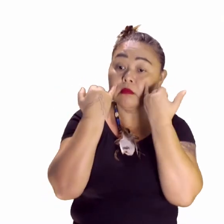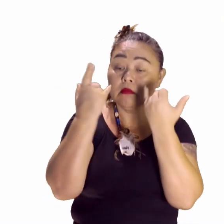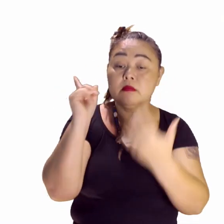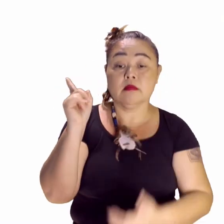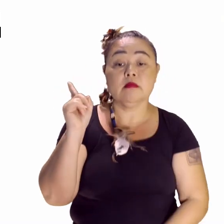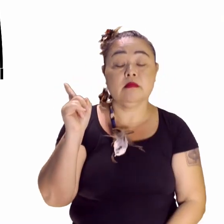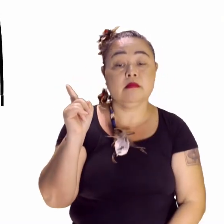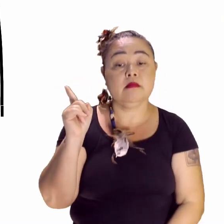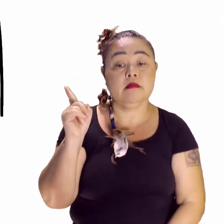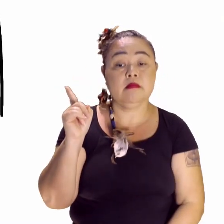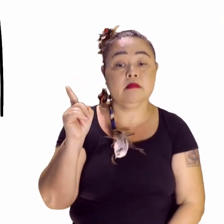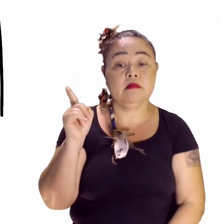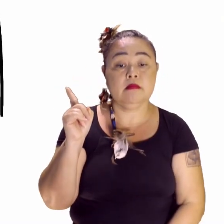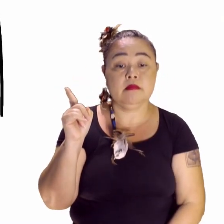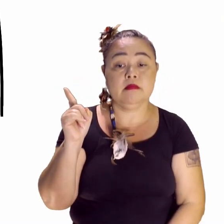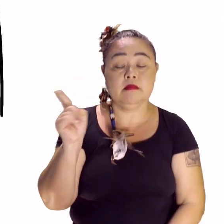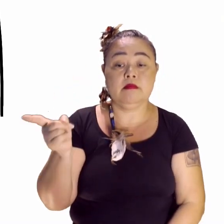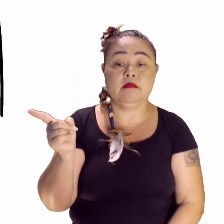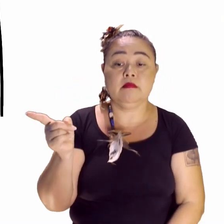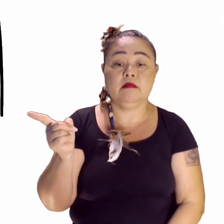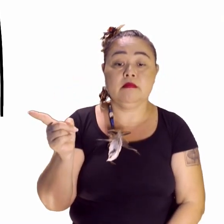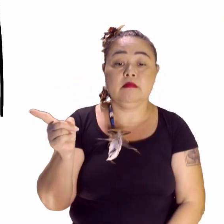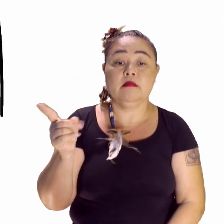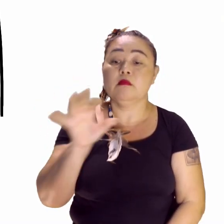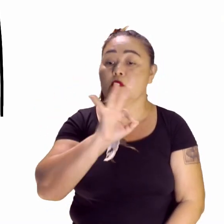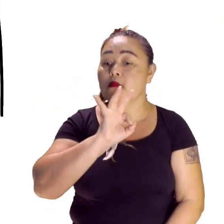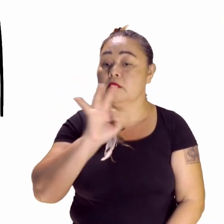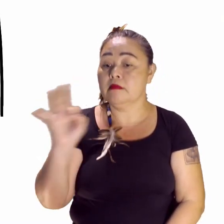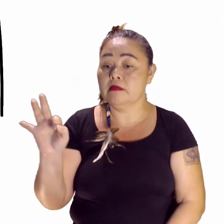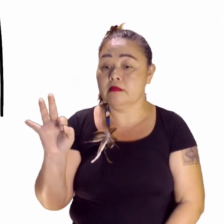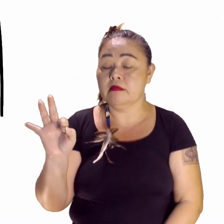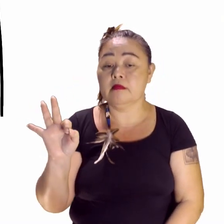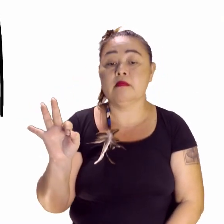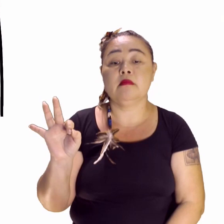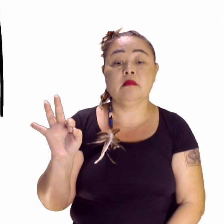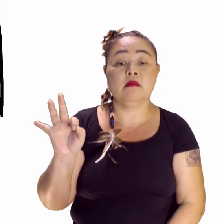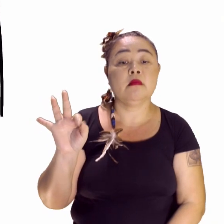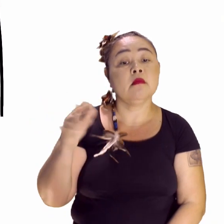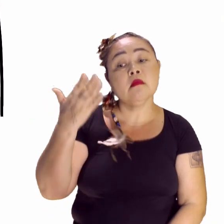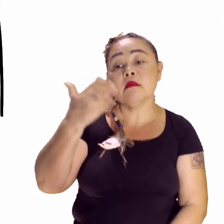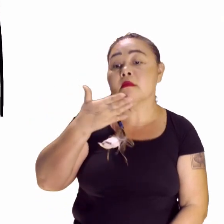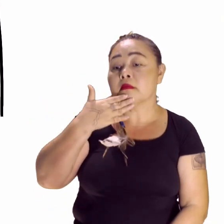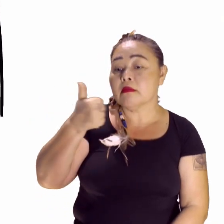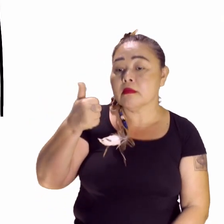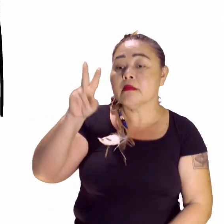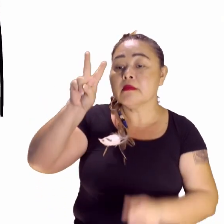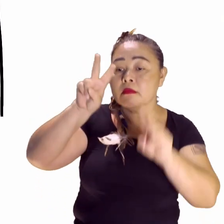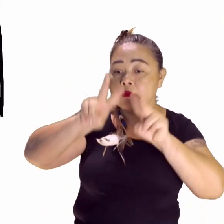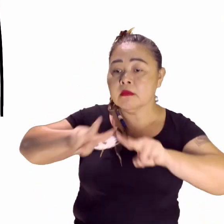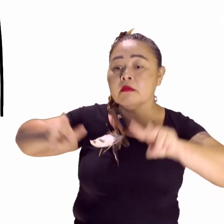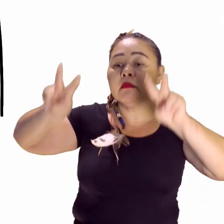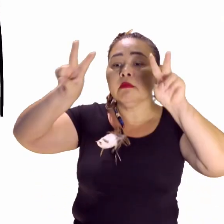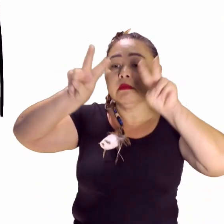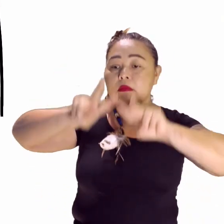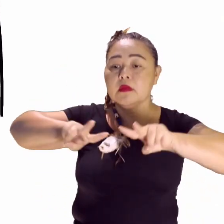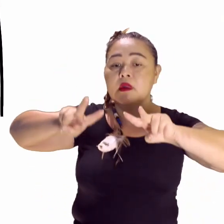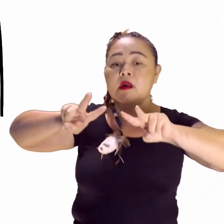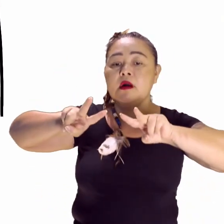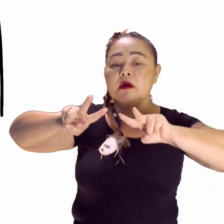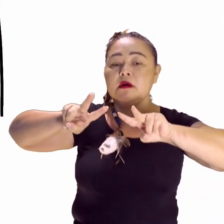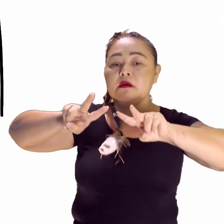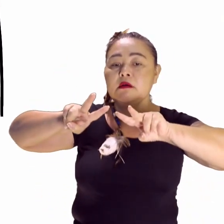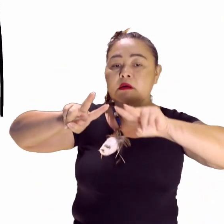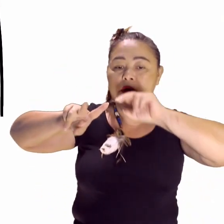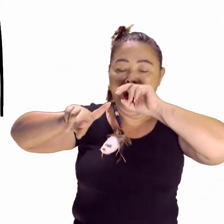exatamente Ótimo vamos lá agora se ficou melhor para ele visualizar Com certeza exatamente